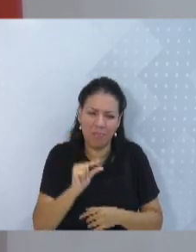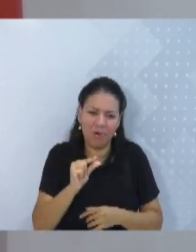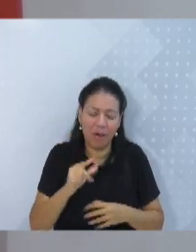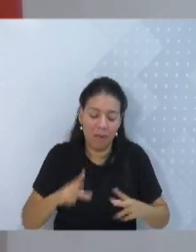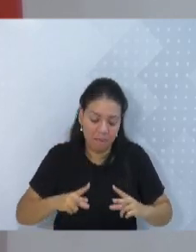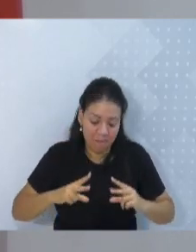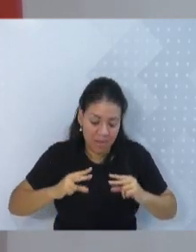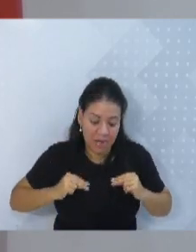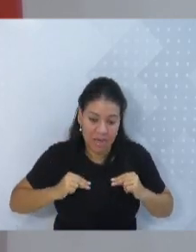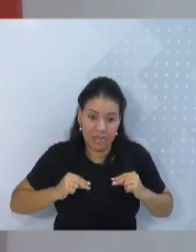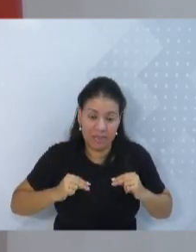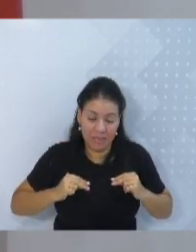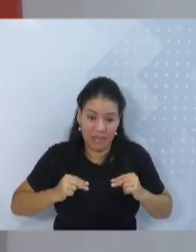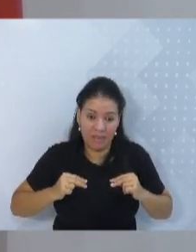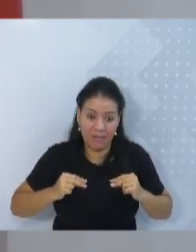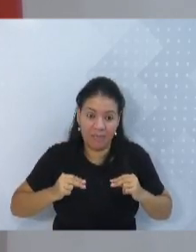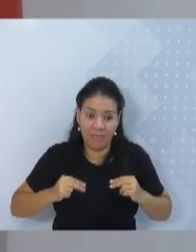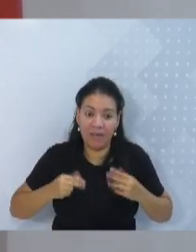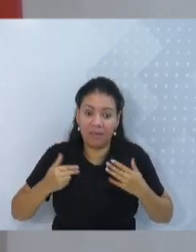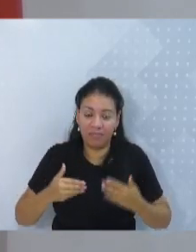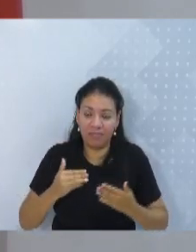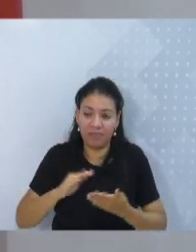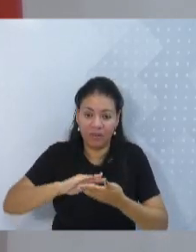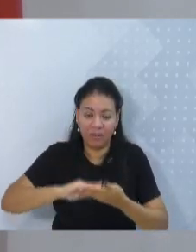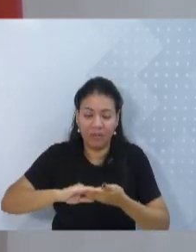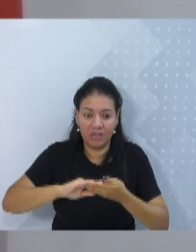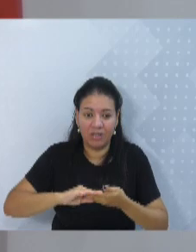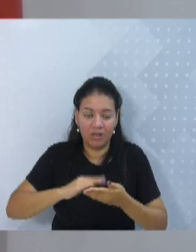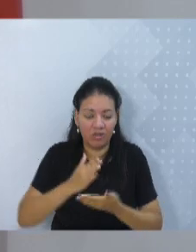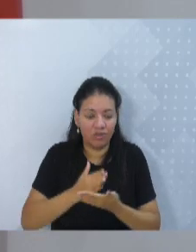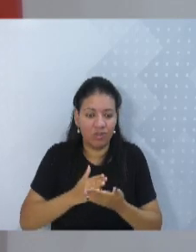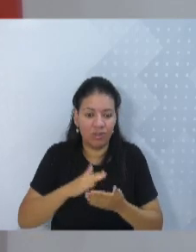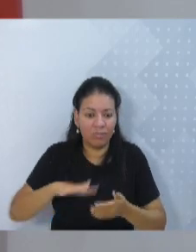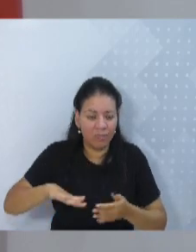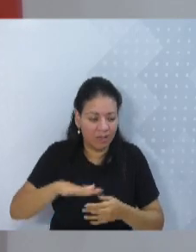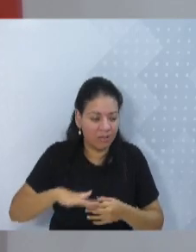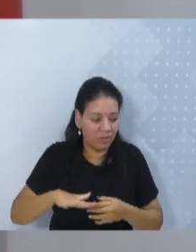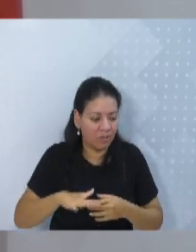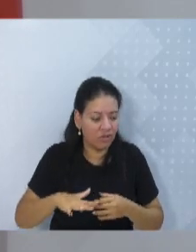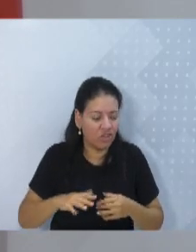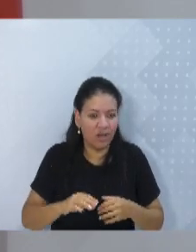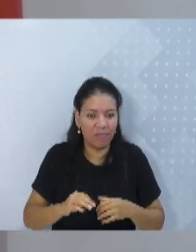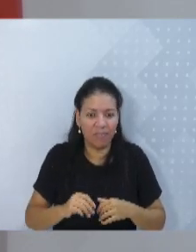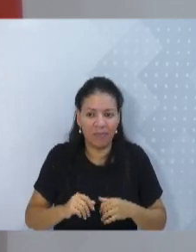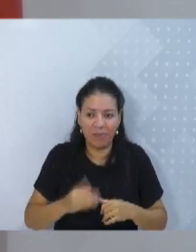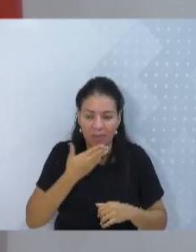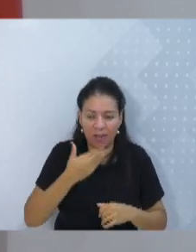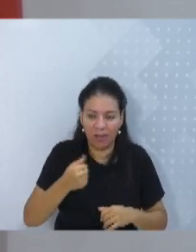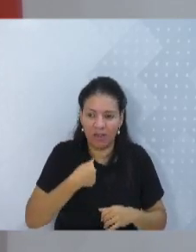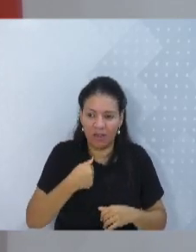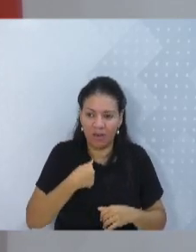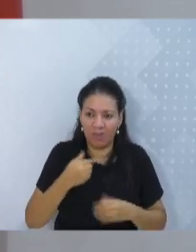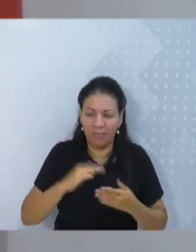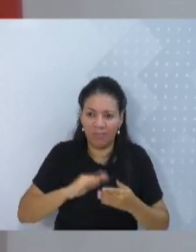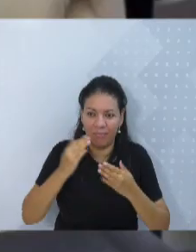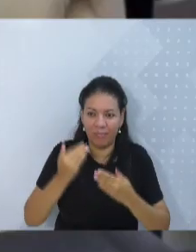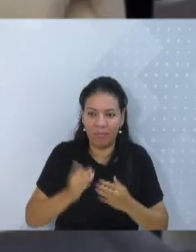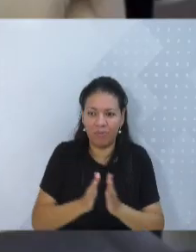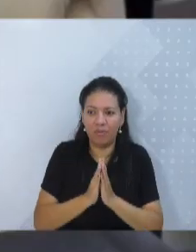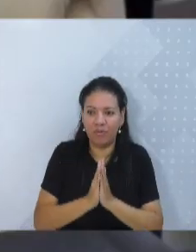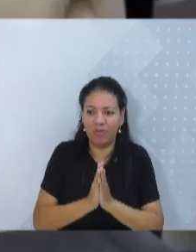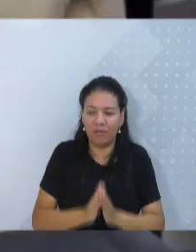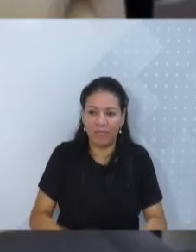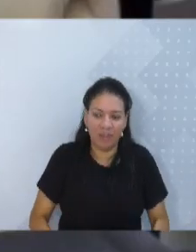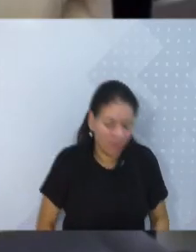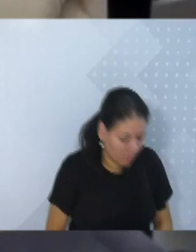para altura te homenagear então Eu dividi esse espaço com quem realmente fala muito melhor do que eu por favor